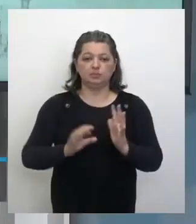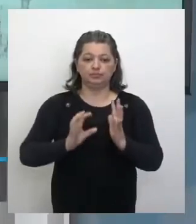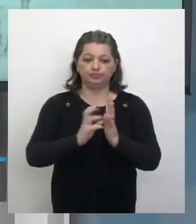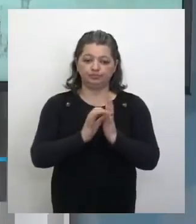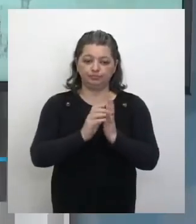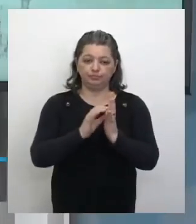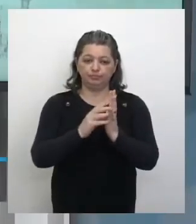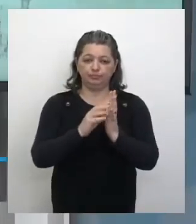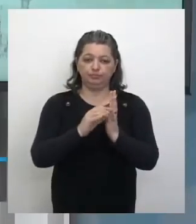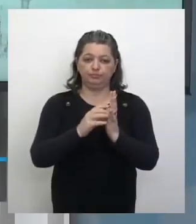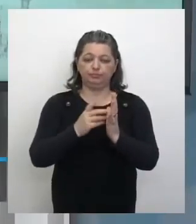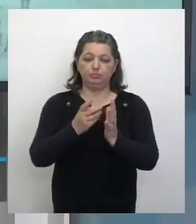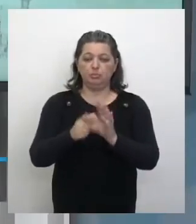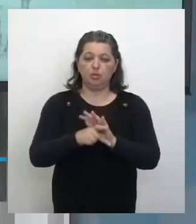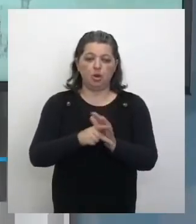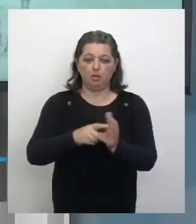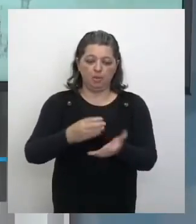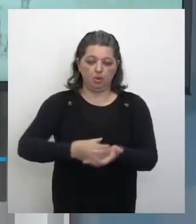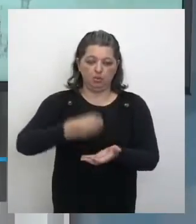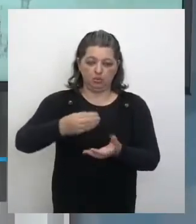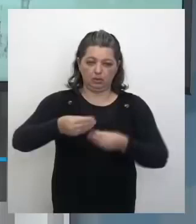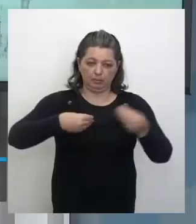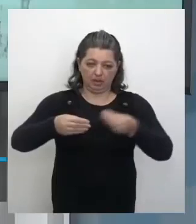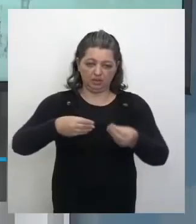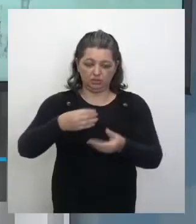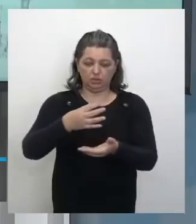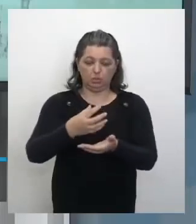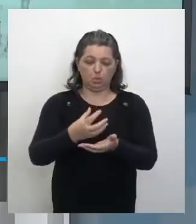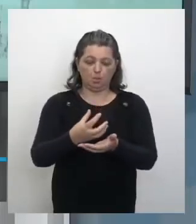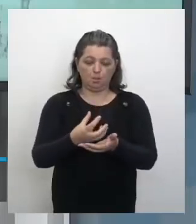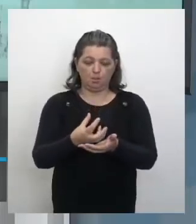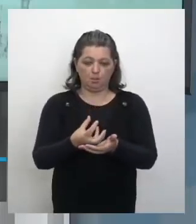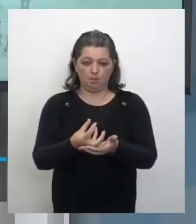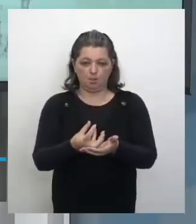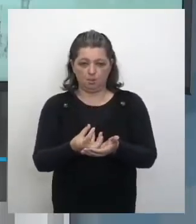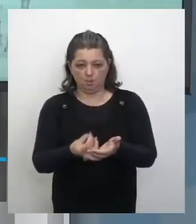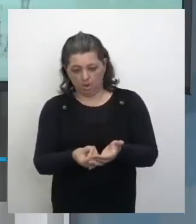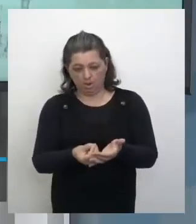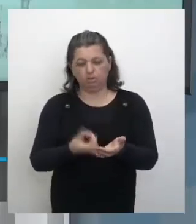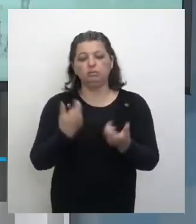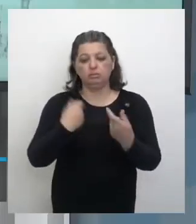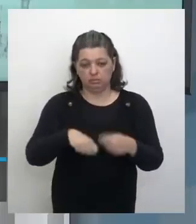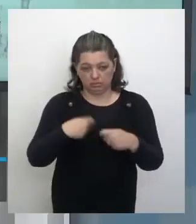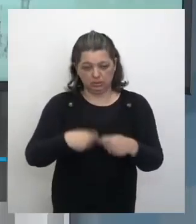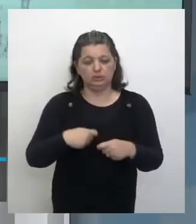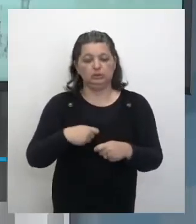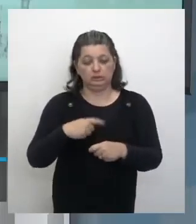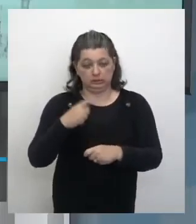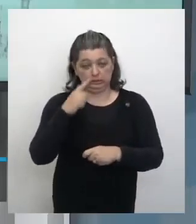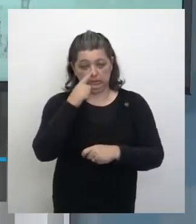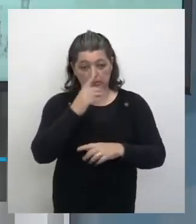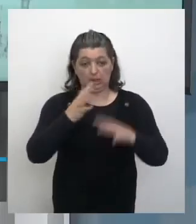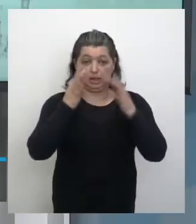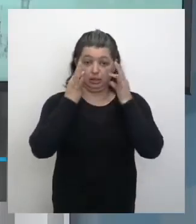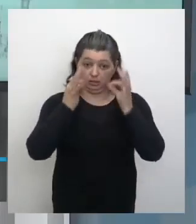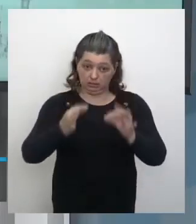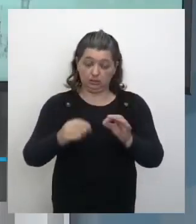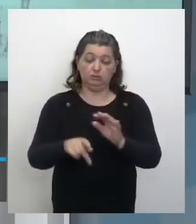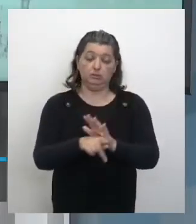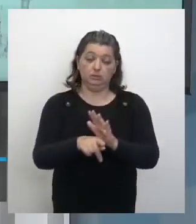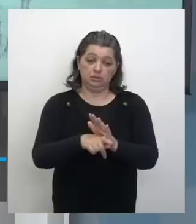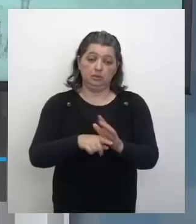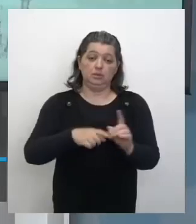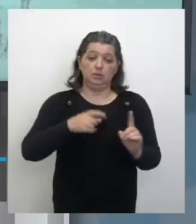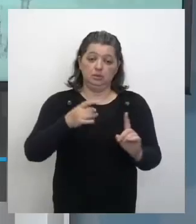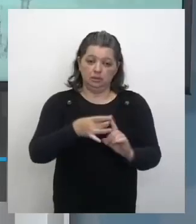que pode acontecer de derreter esse plástico e o ácido cair na minha mão. Então, tenho que tomar cuidado com o reagente e com a vidraria que eu estou usando,